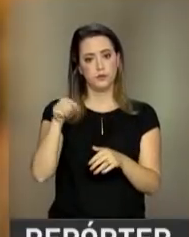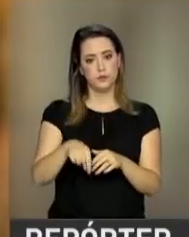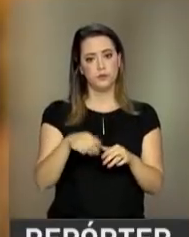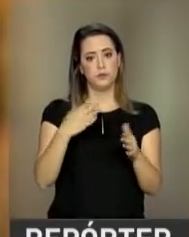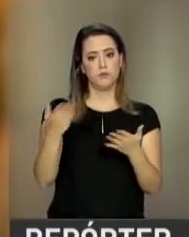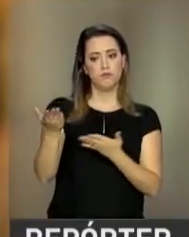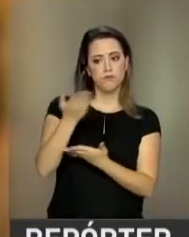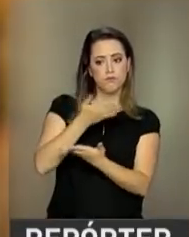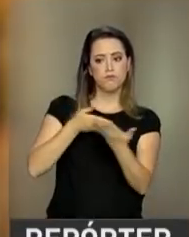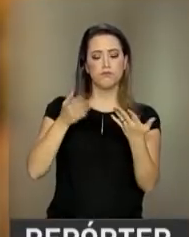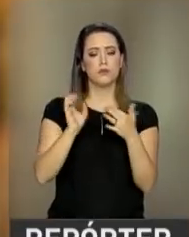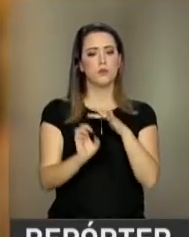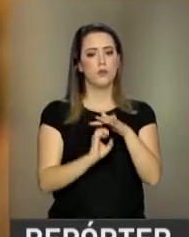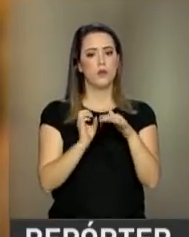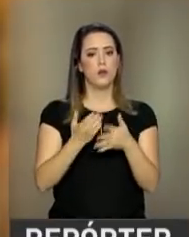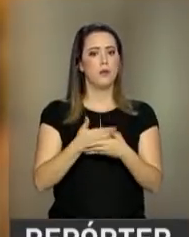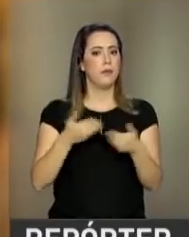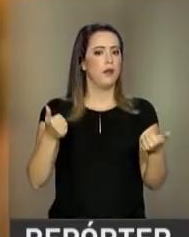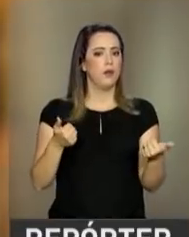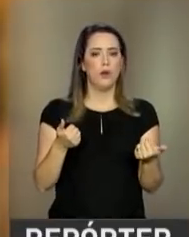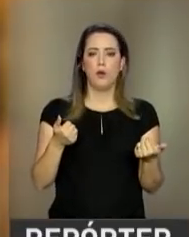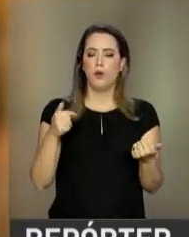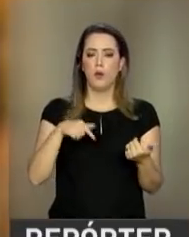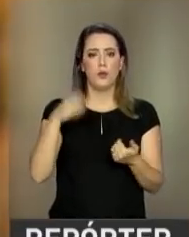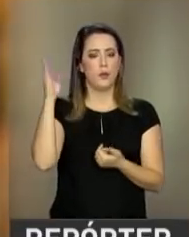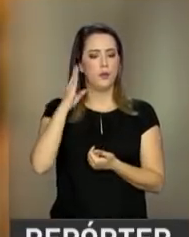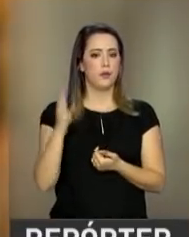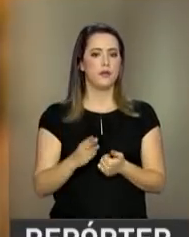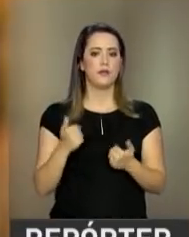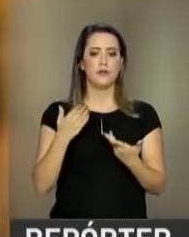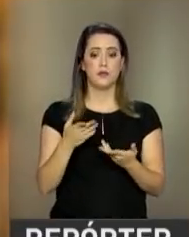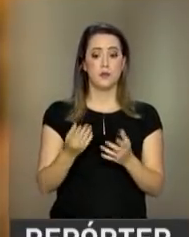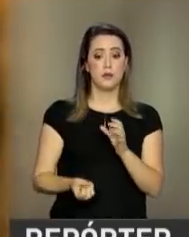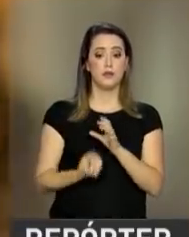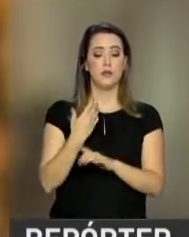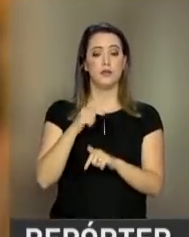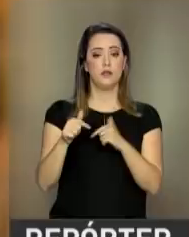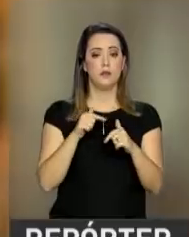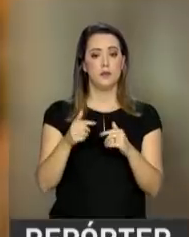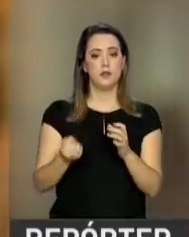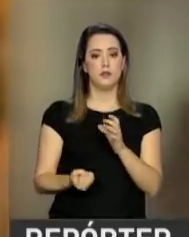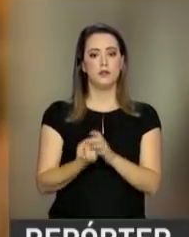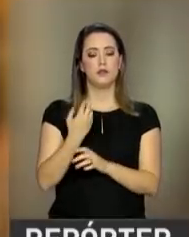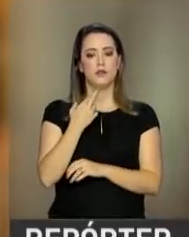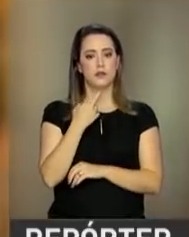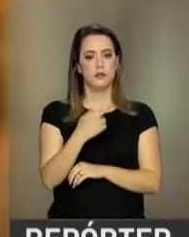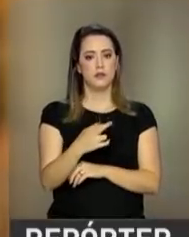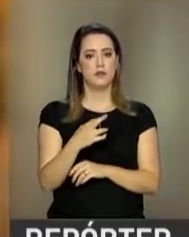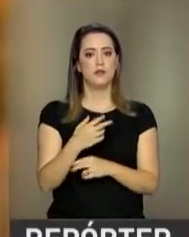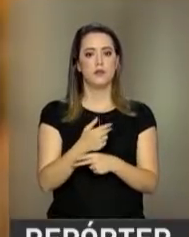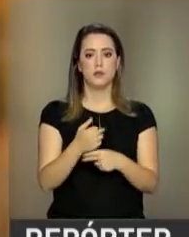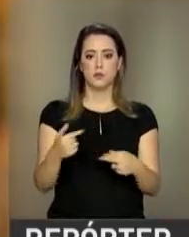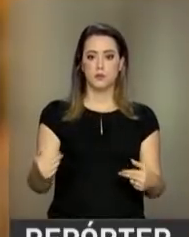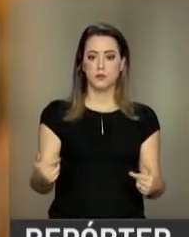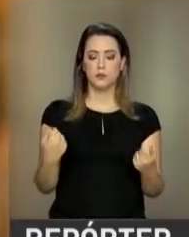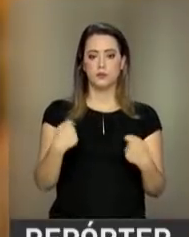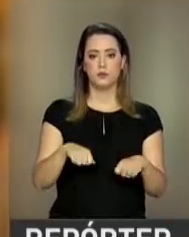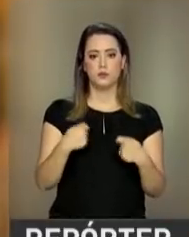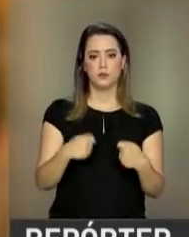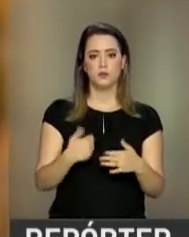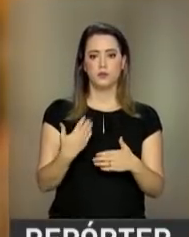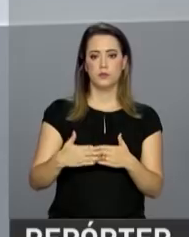competição como melhor coisa nesse país porque dali que viram empregos daí que viram as soluções de mercado e